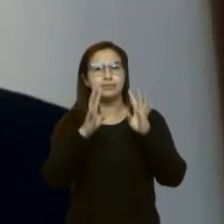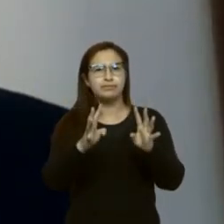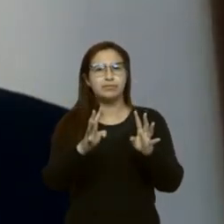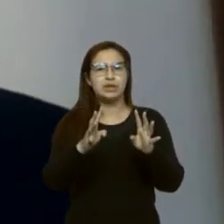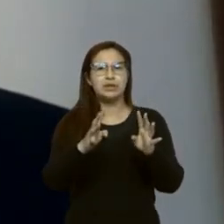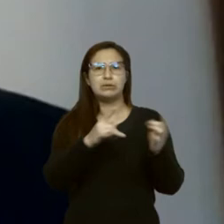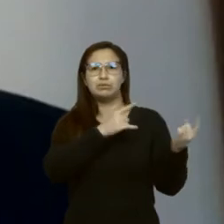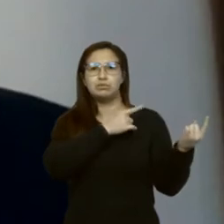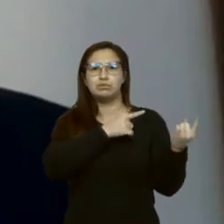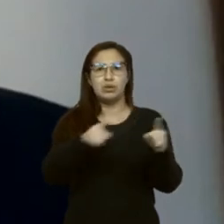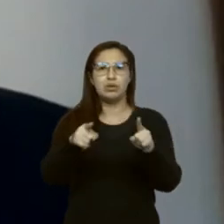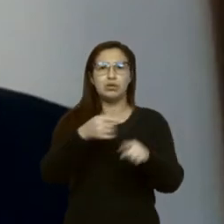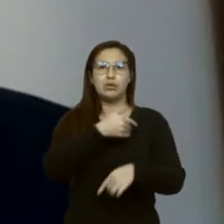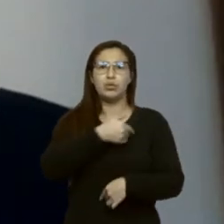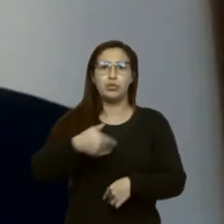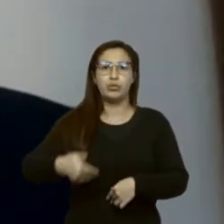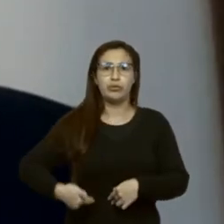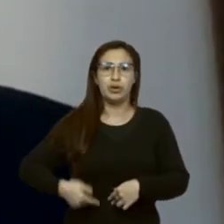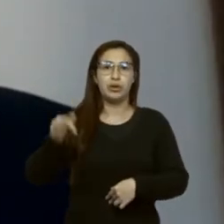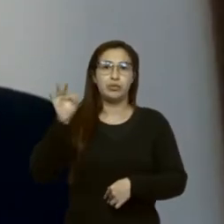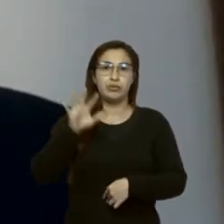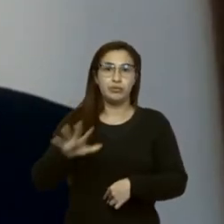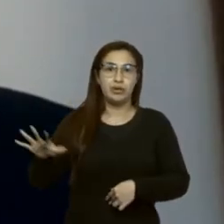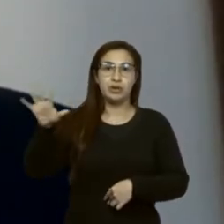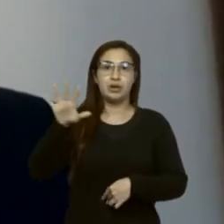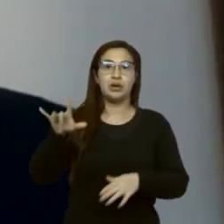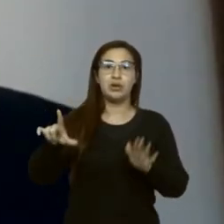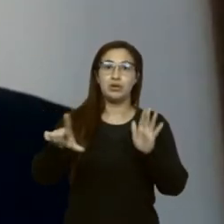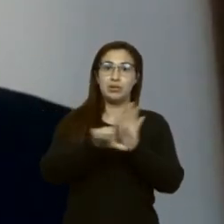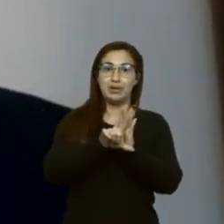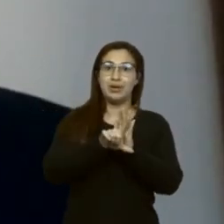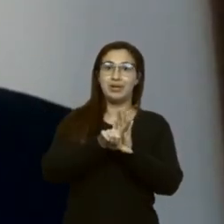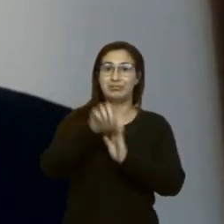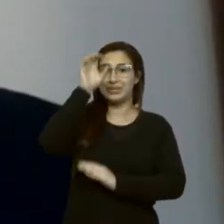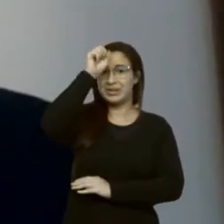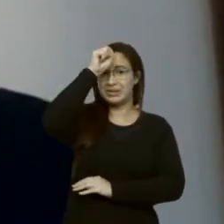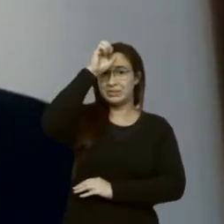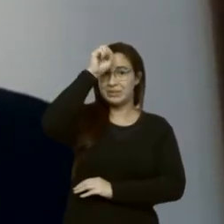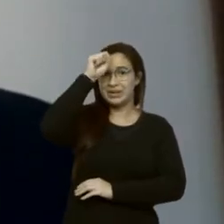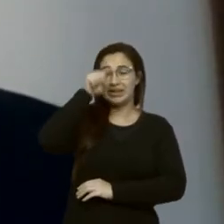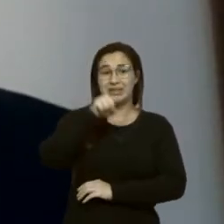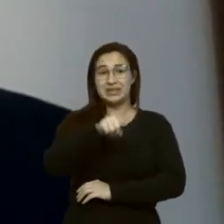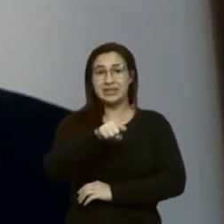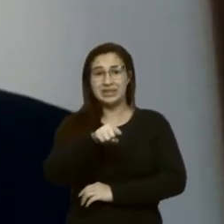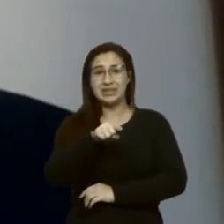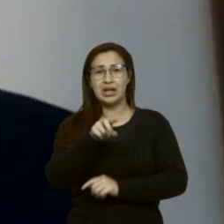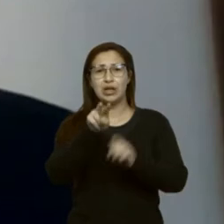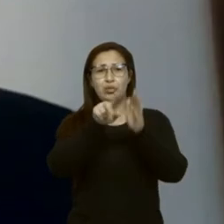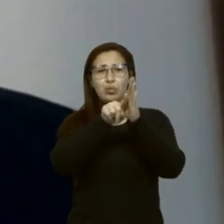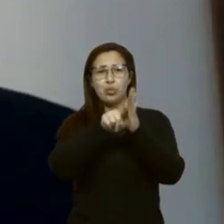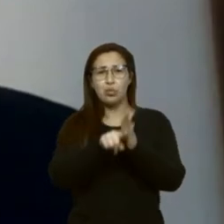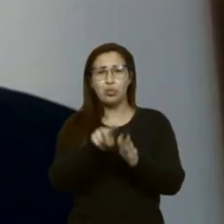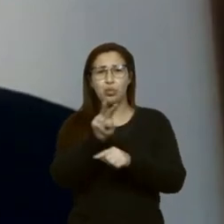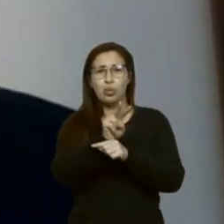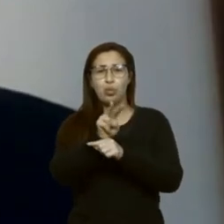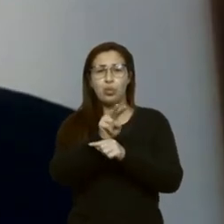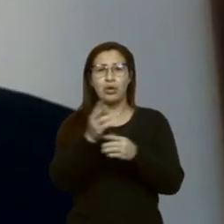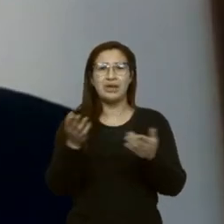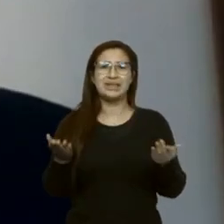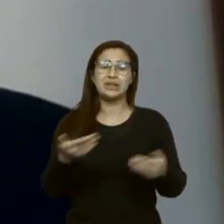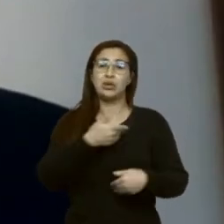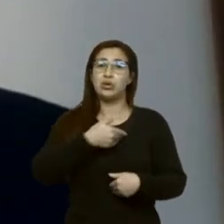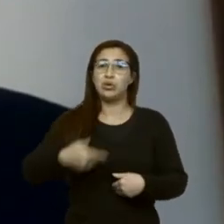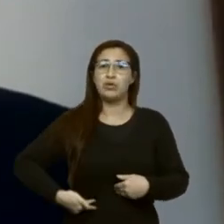do governo federal à lei do aprendiz e ao trabalho de fiscalização. O governo